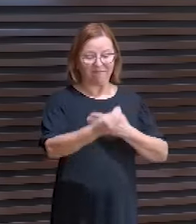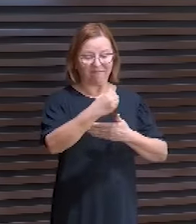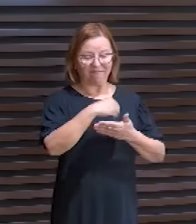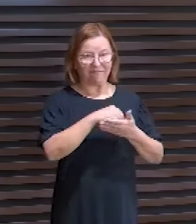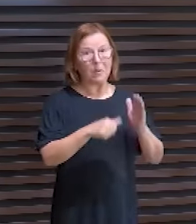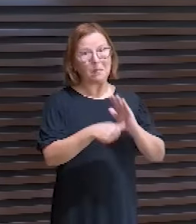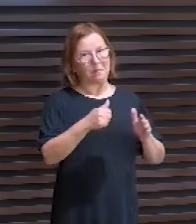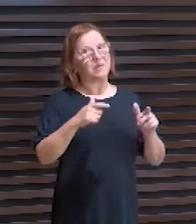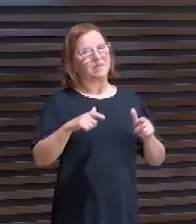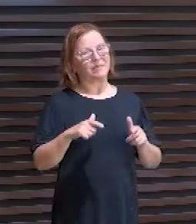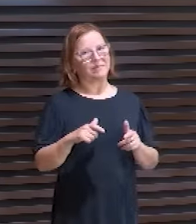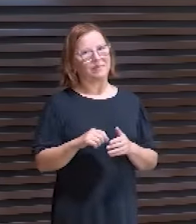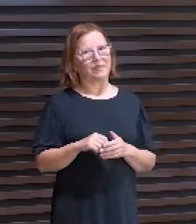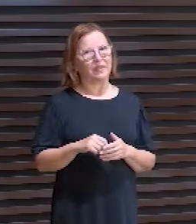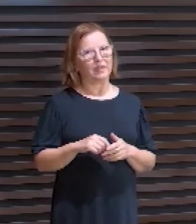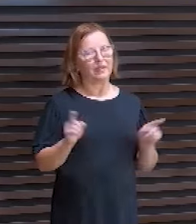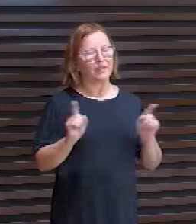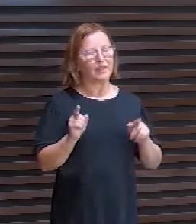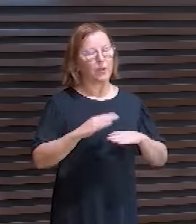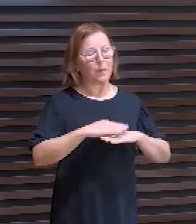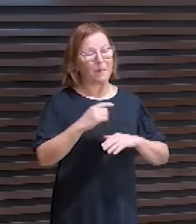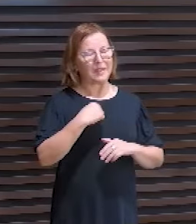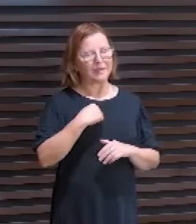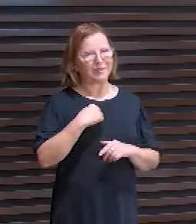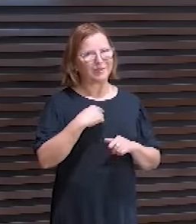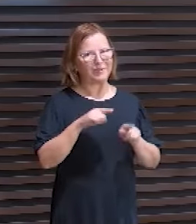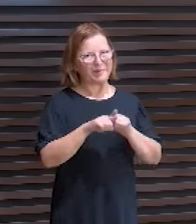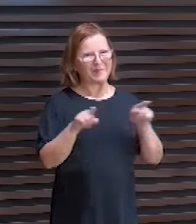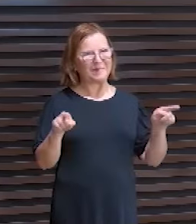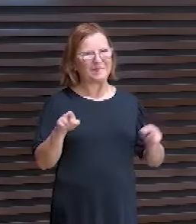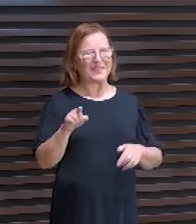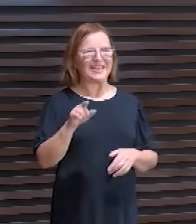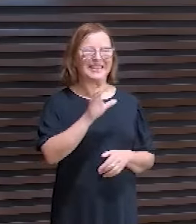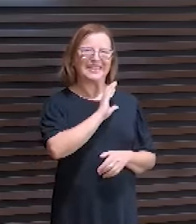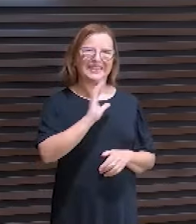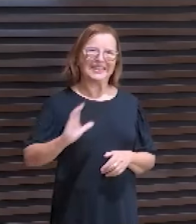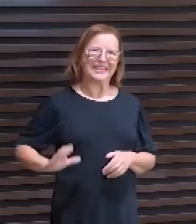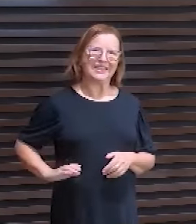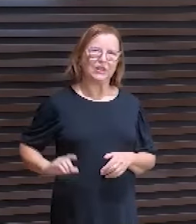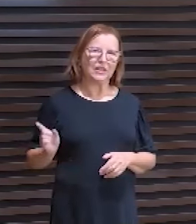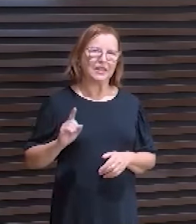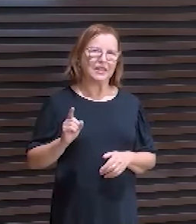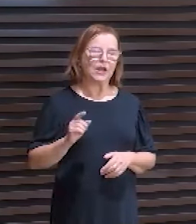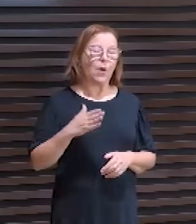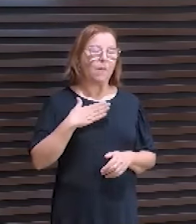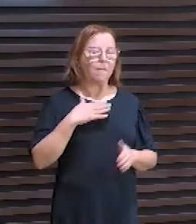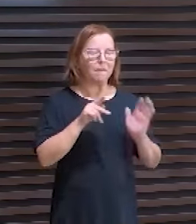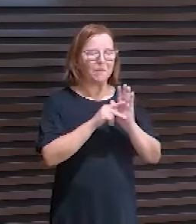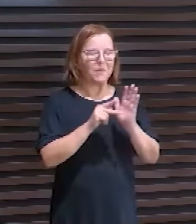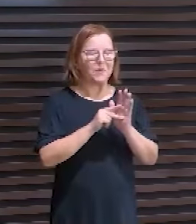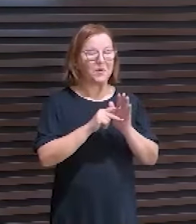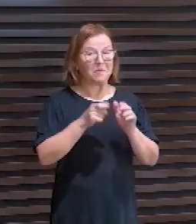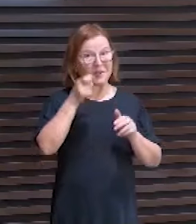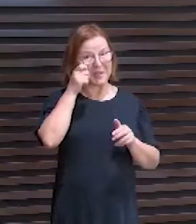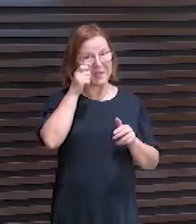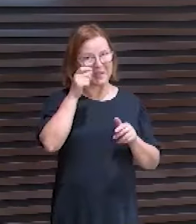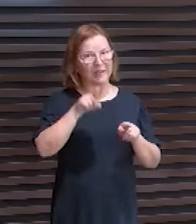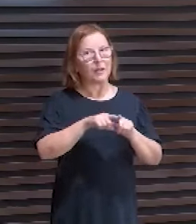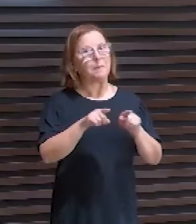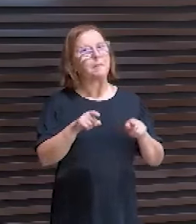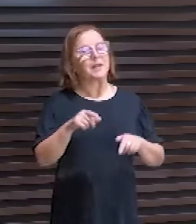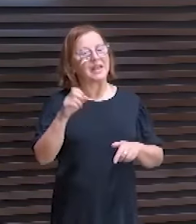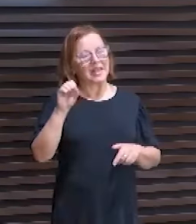lugar não mais eu mas Cristo Não o meu interesse mas Cristo de